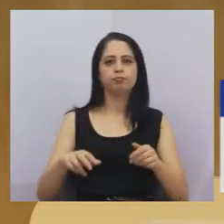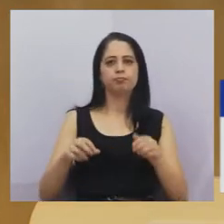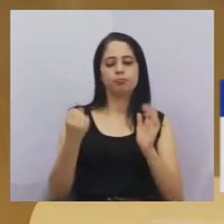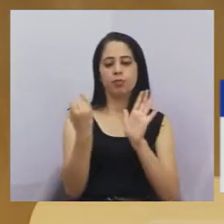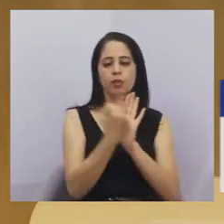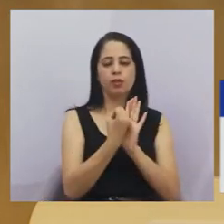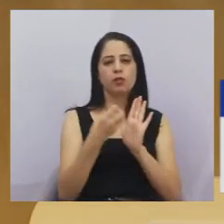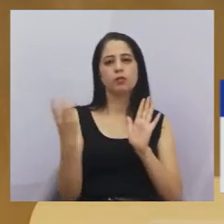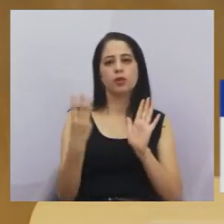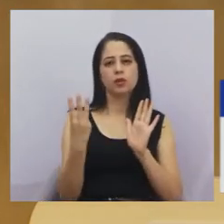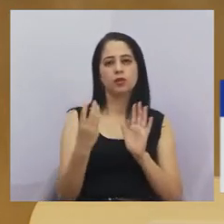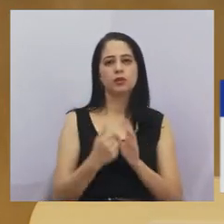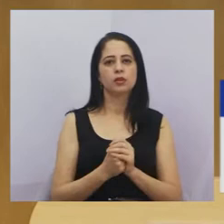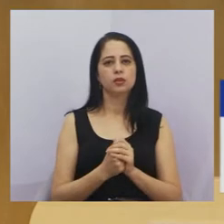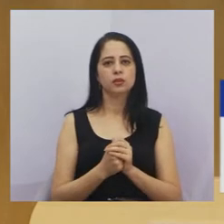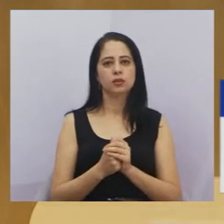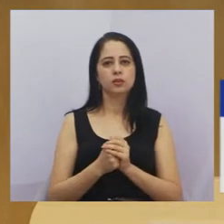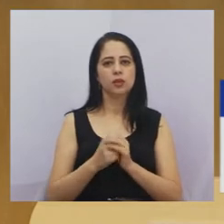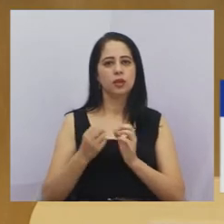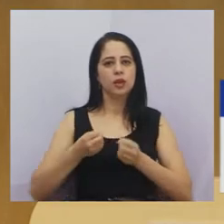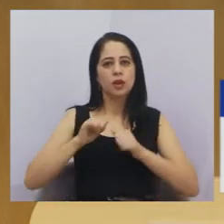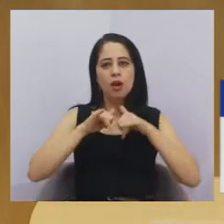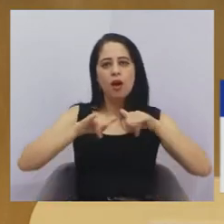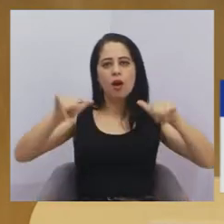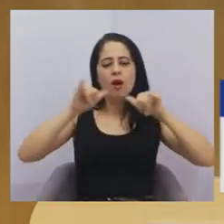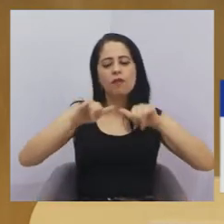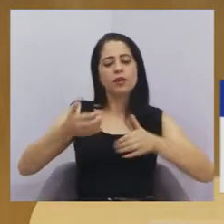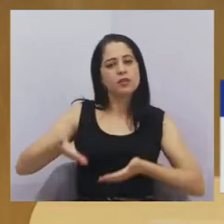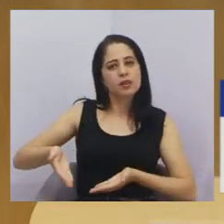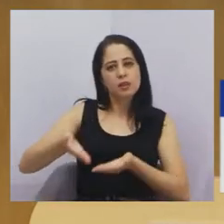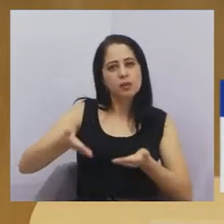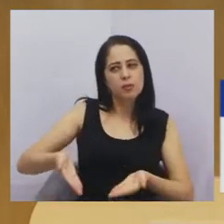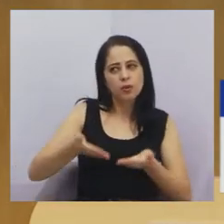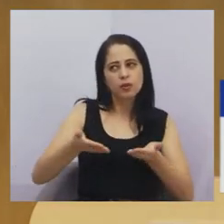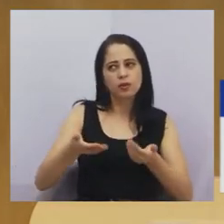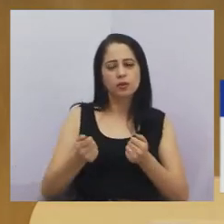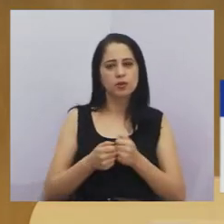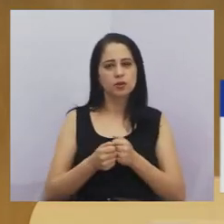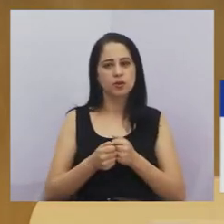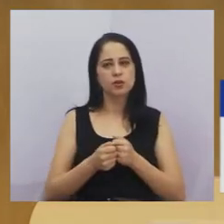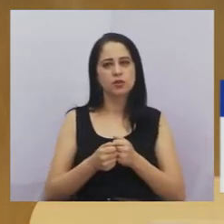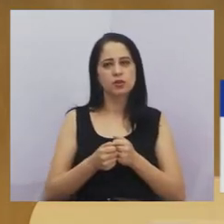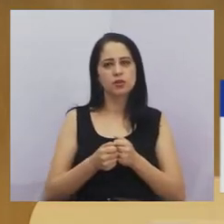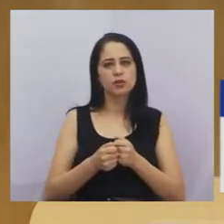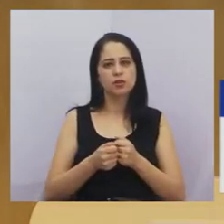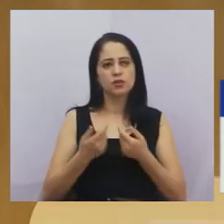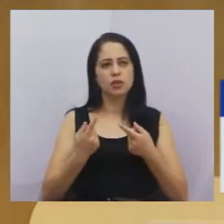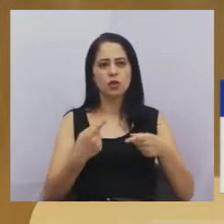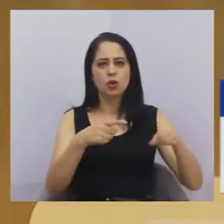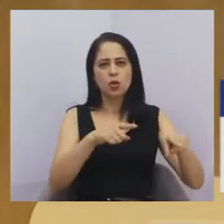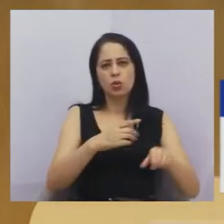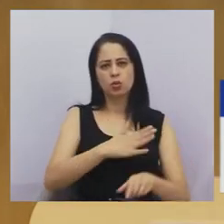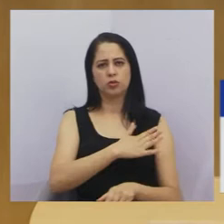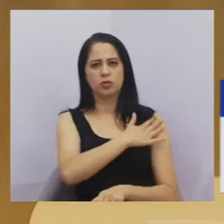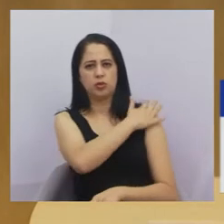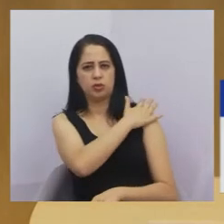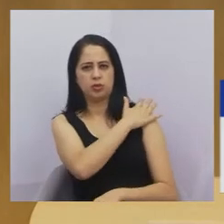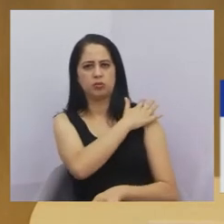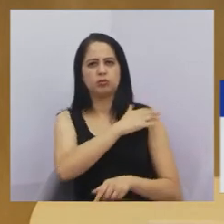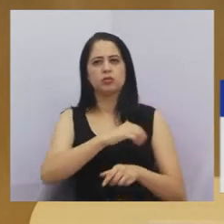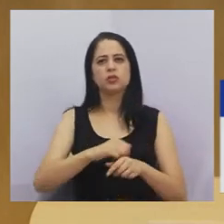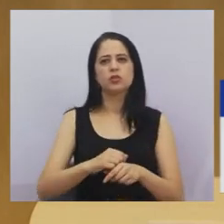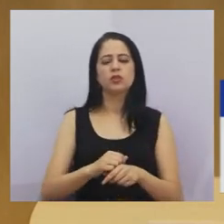3º. Articular, promover e planejar políticas públicas de combate à discriminação em virtude das orientações